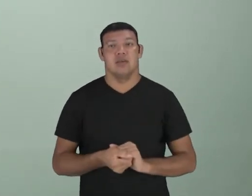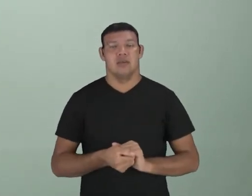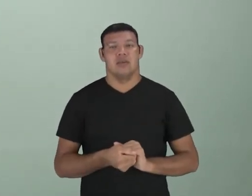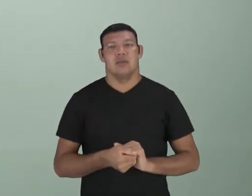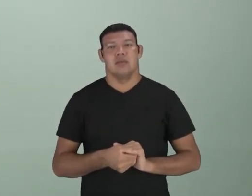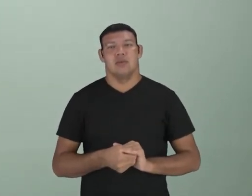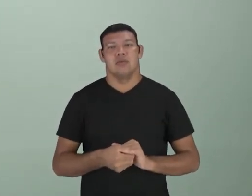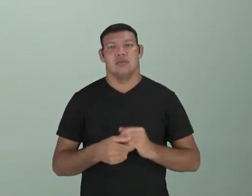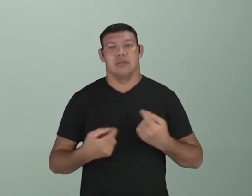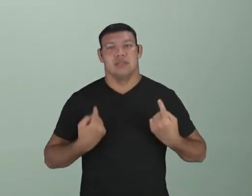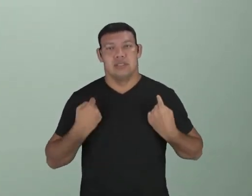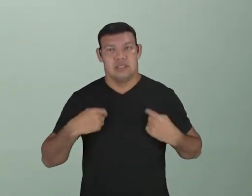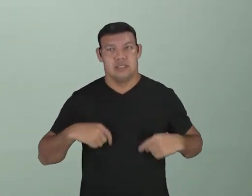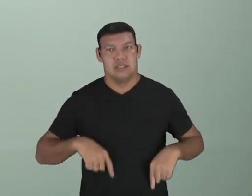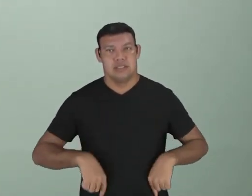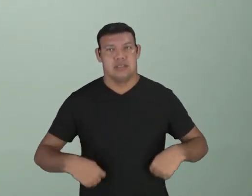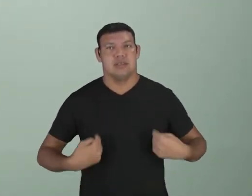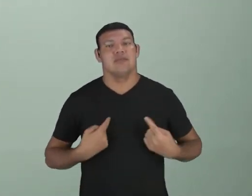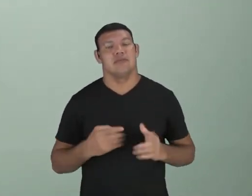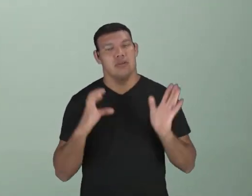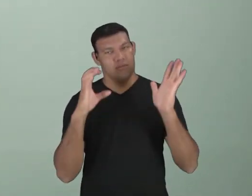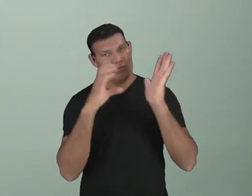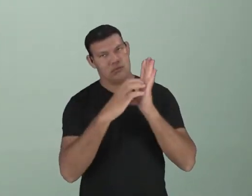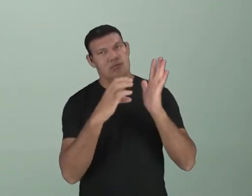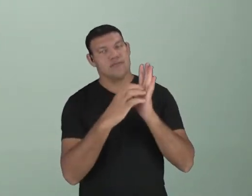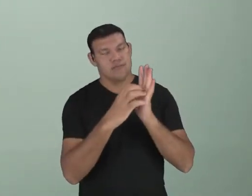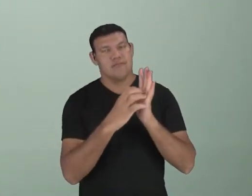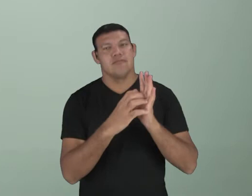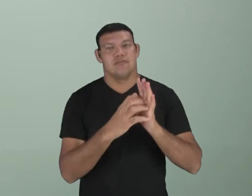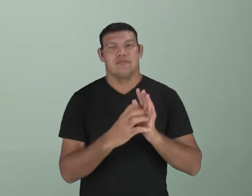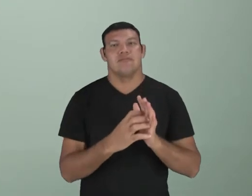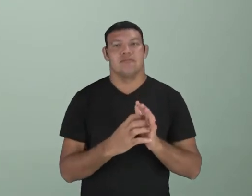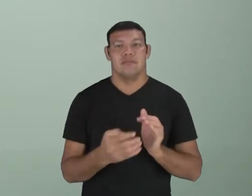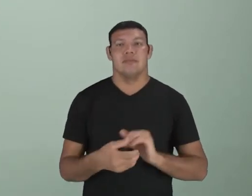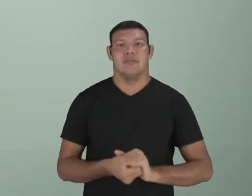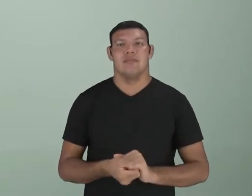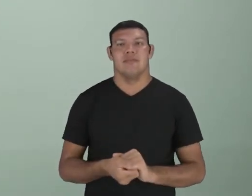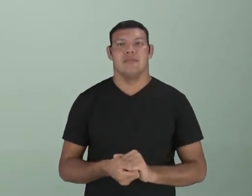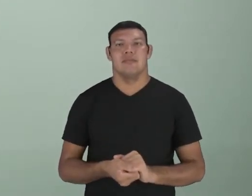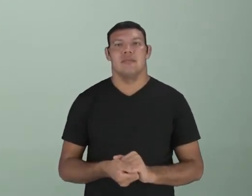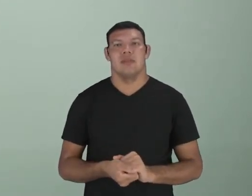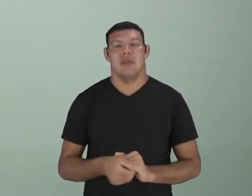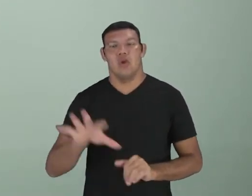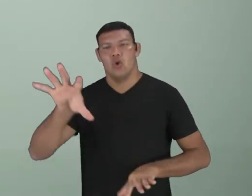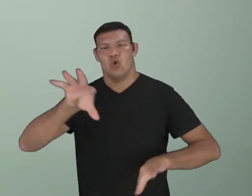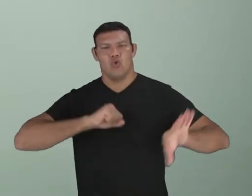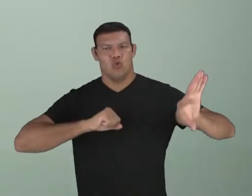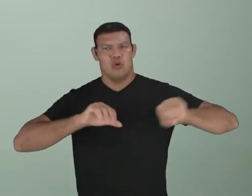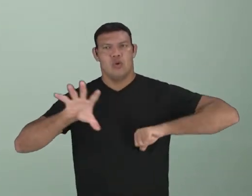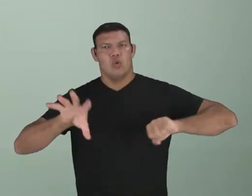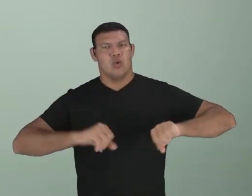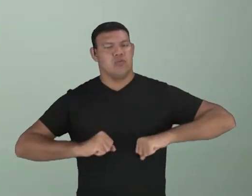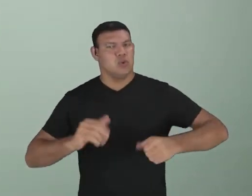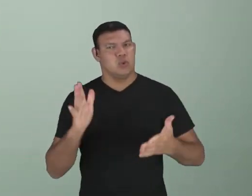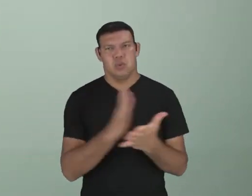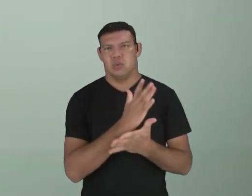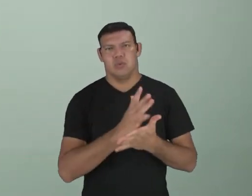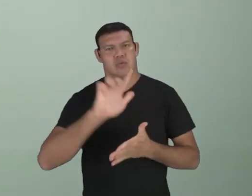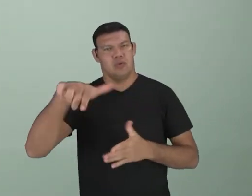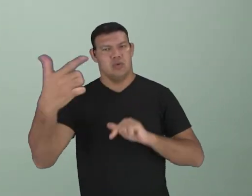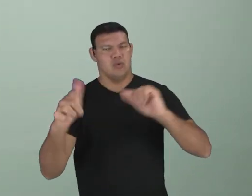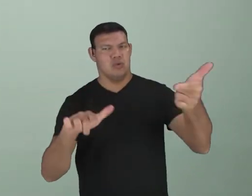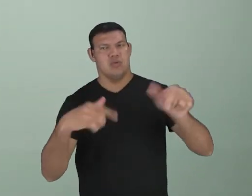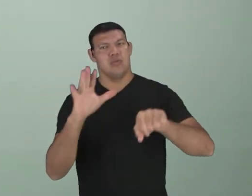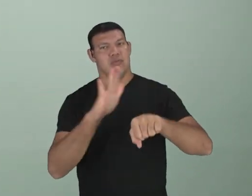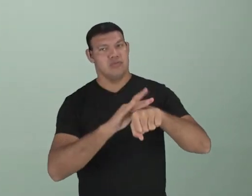sistema imunológico e vai causar a AIDS, que é a doença, né, que vai abrir as portas para qualquer doença